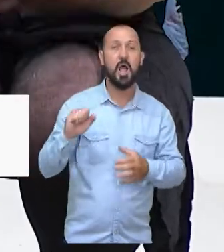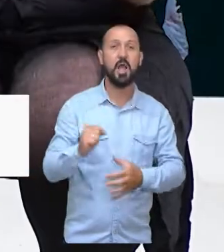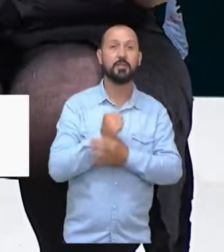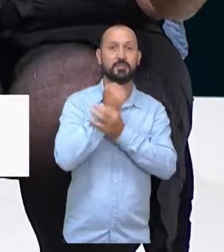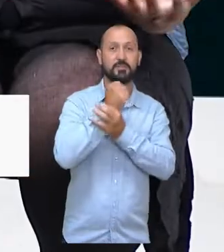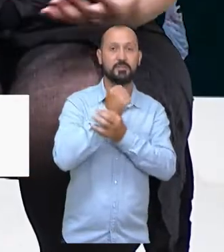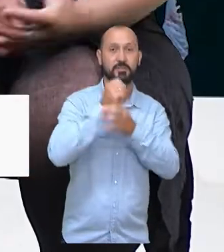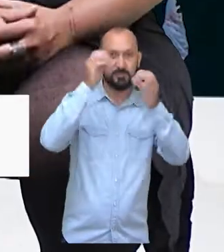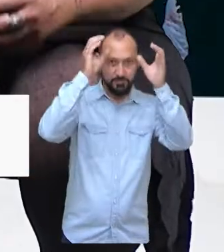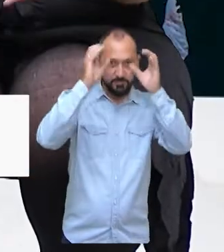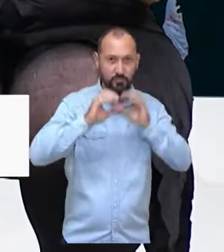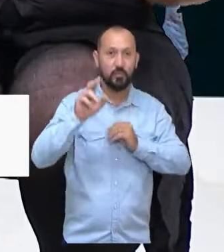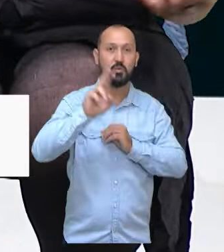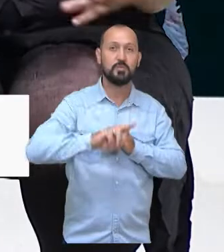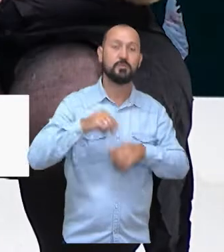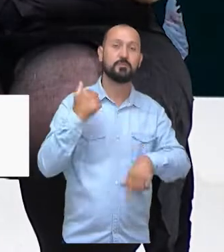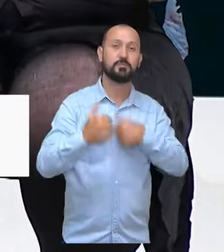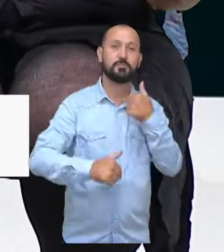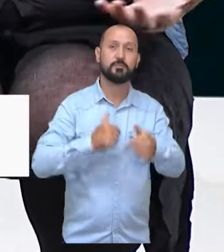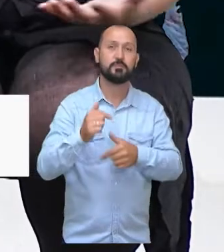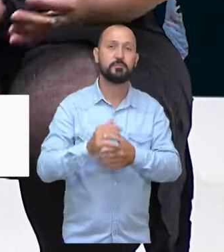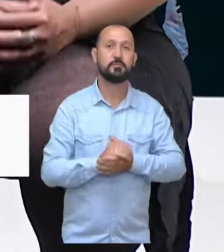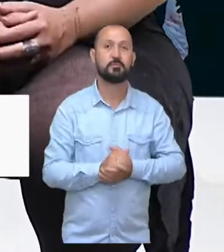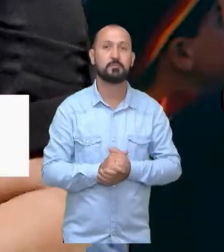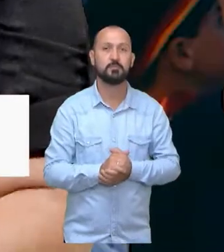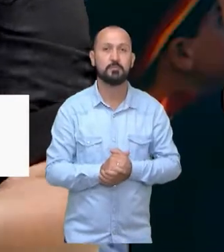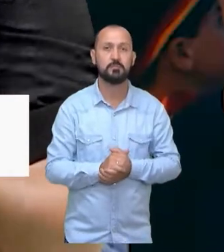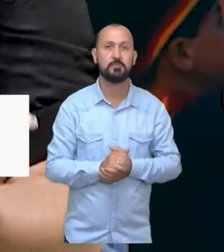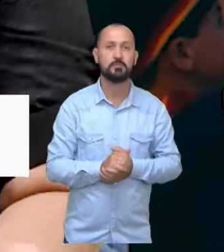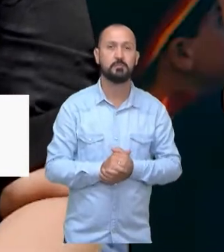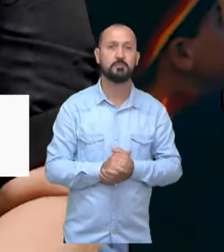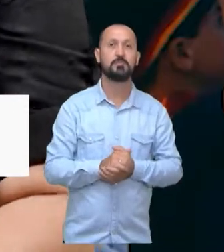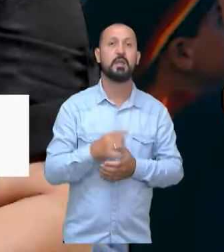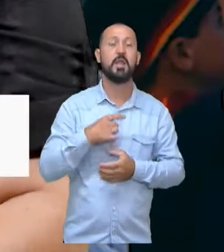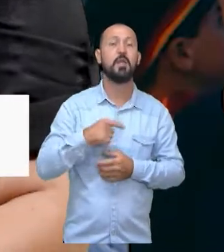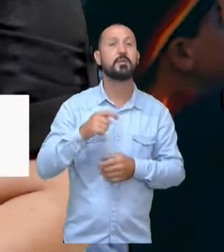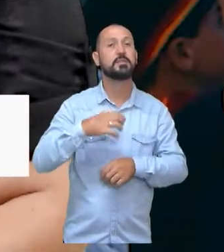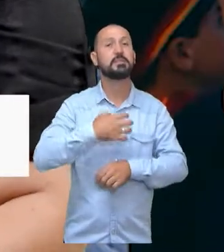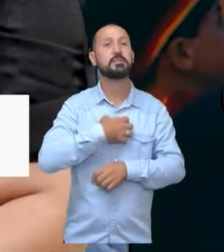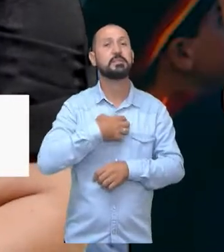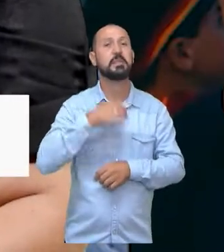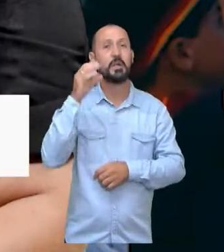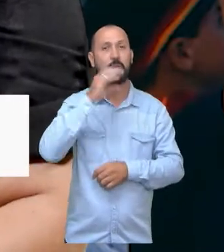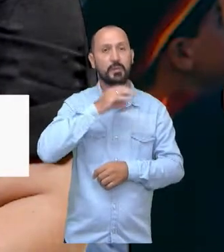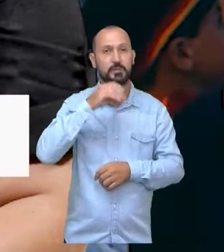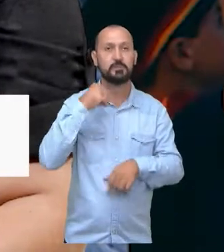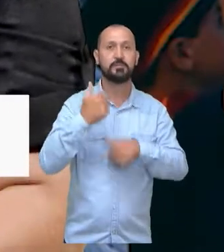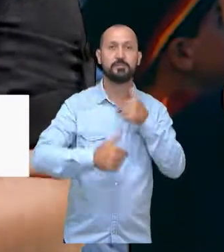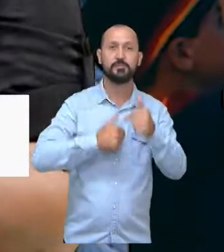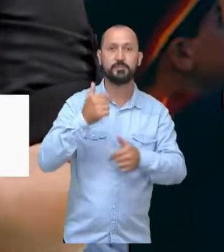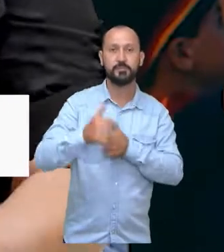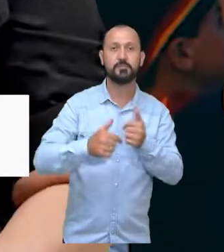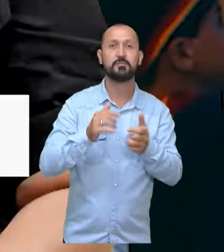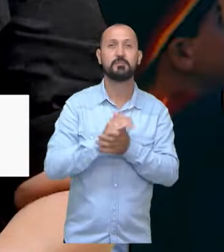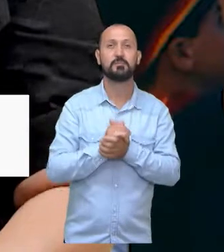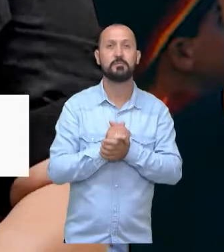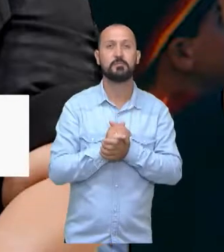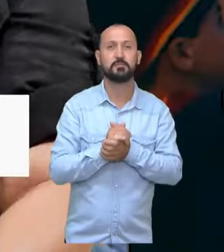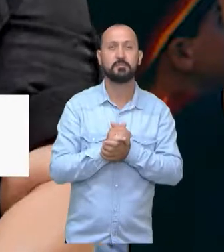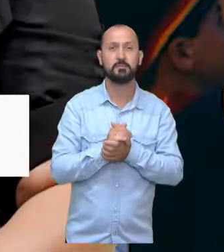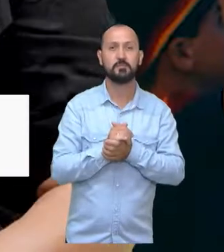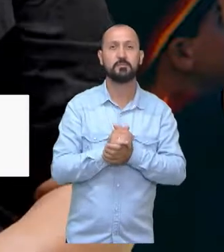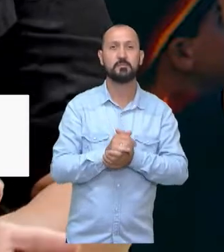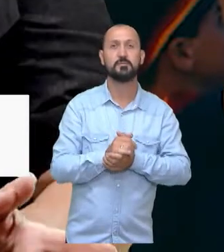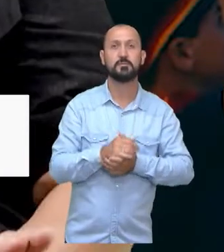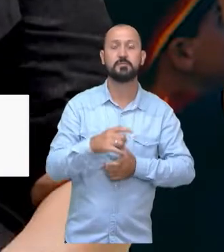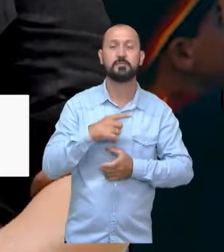trabalho, né? É prioritário, é urgente que as pessoas trabalhem, que elas não fiquem reféns de um único